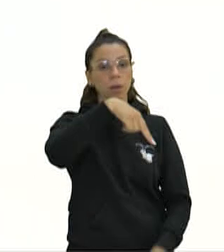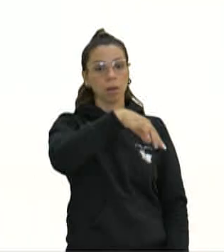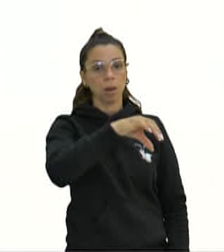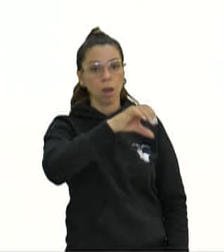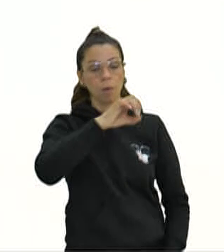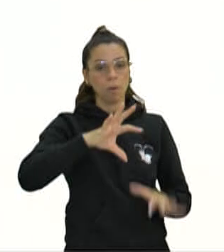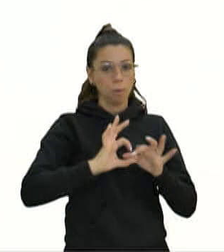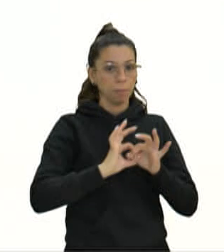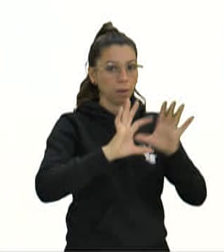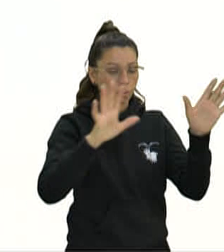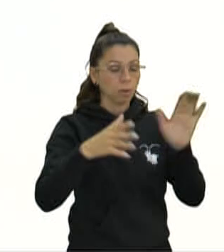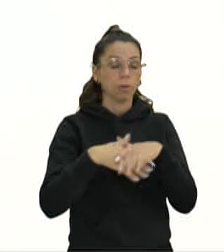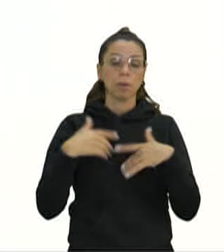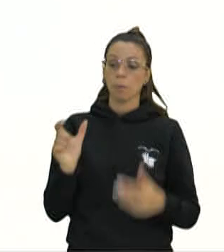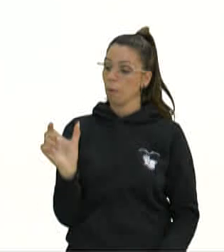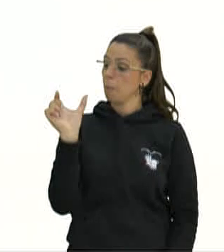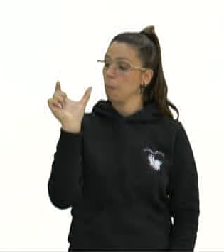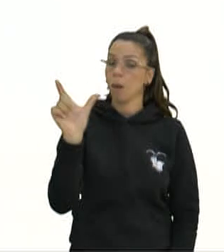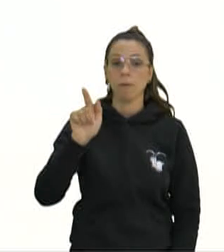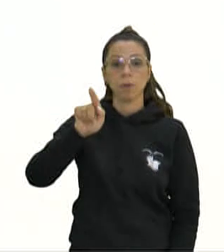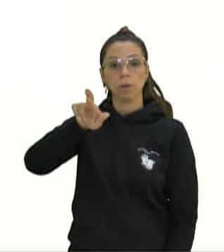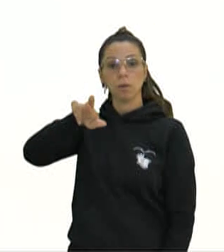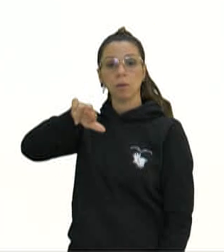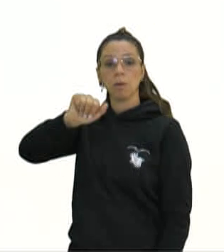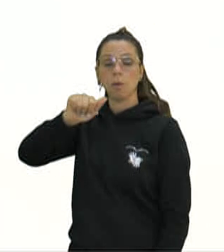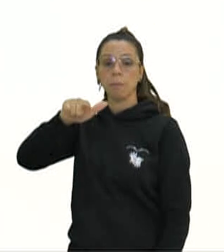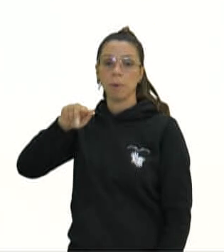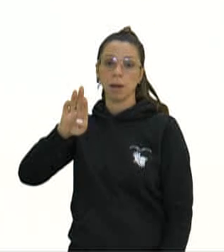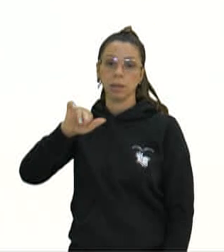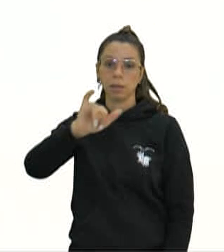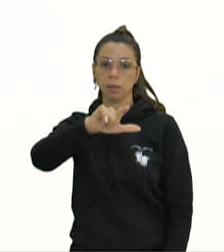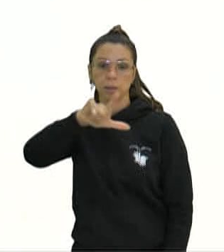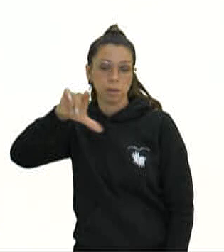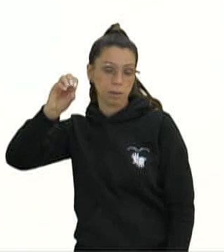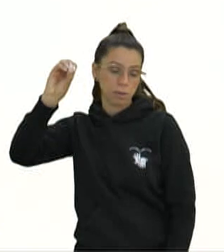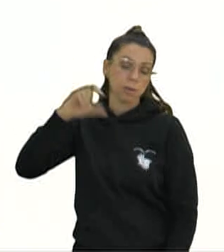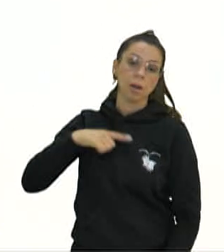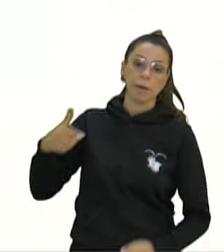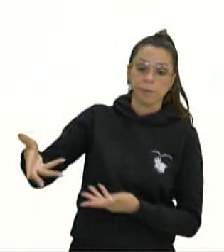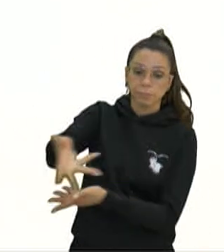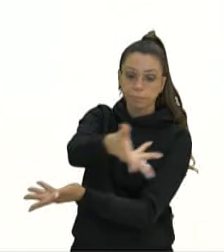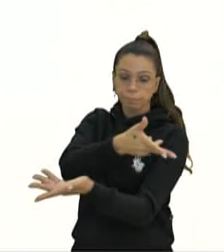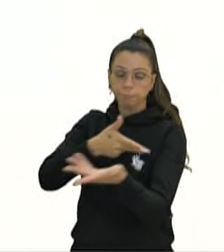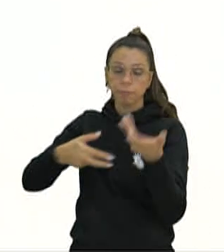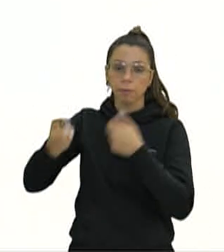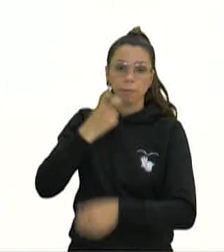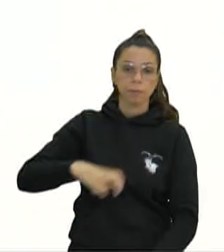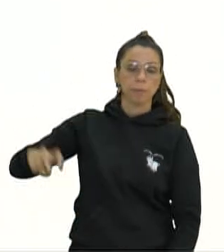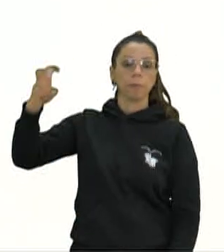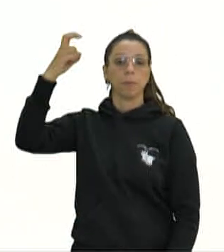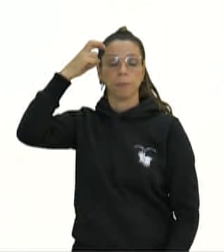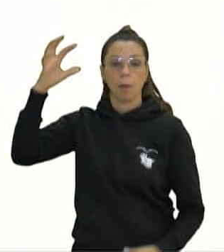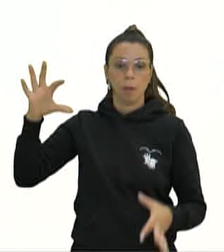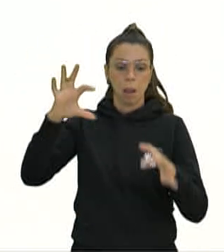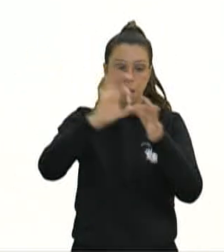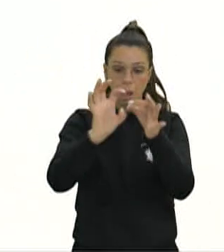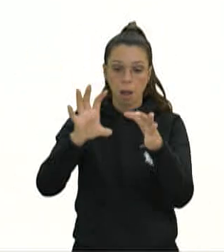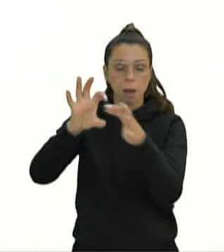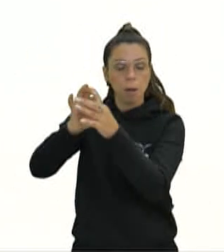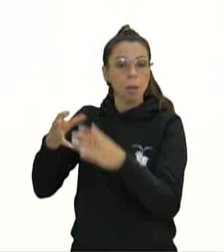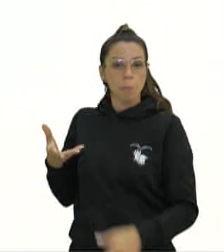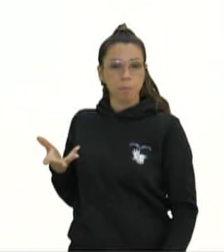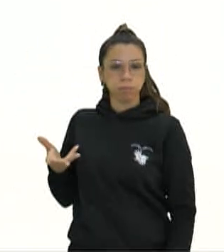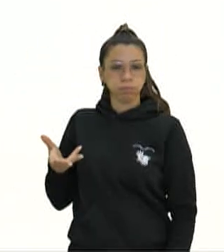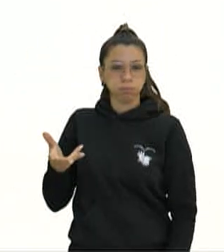palavra globalização tem sido utilizada para definir a imensa interligação comercial e cultural que vem ocorrendo de forma